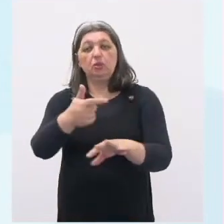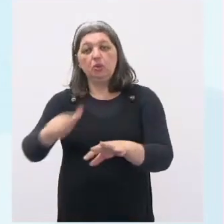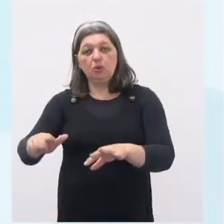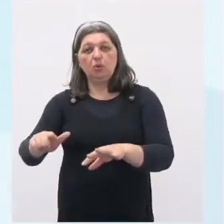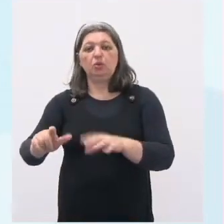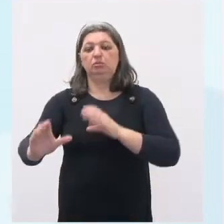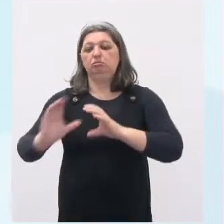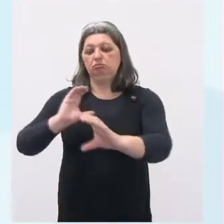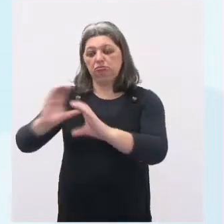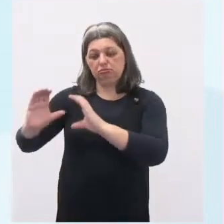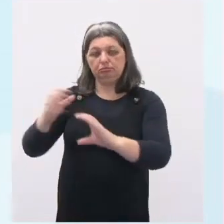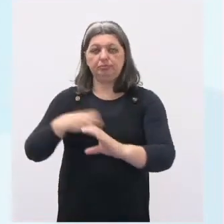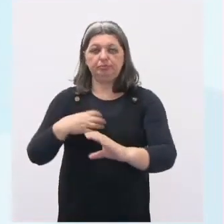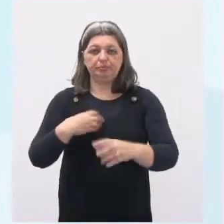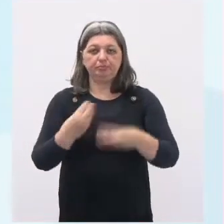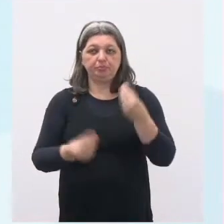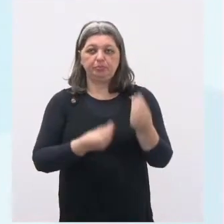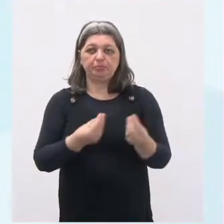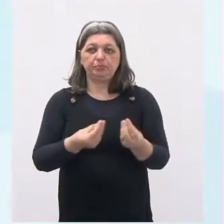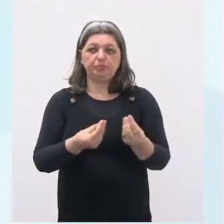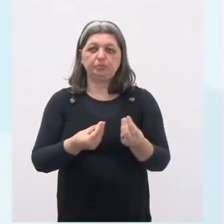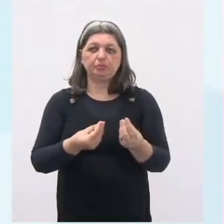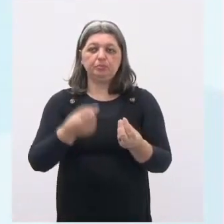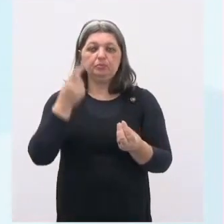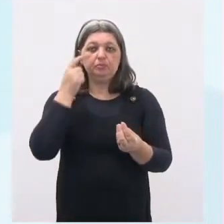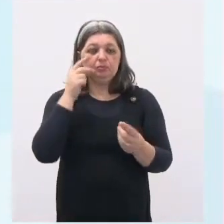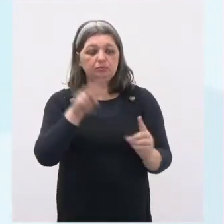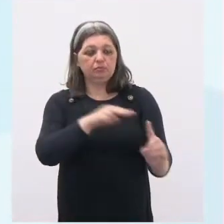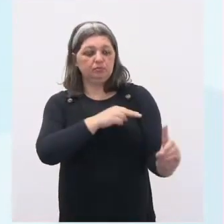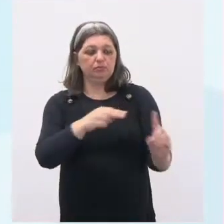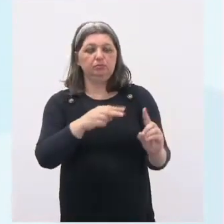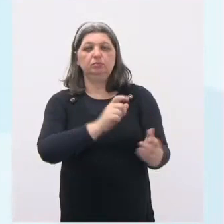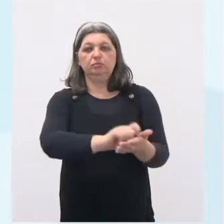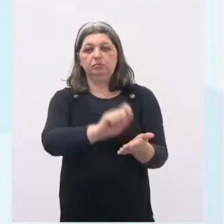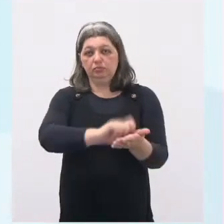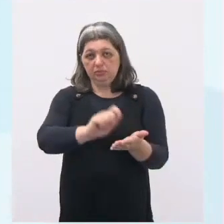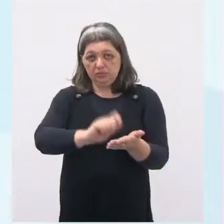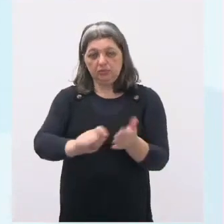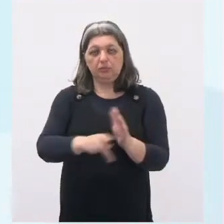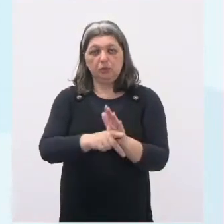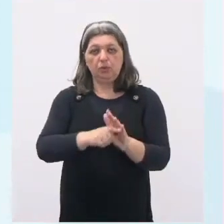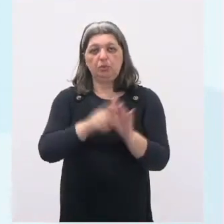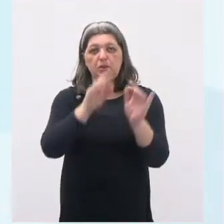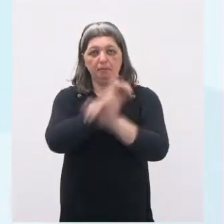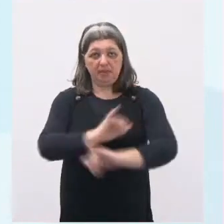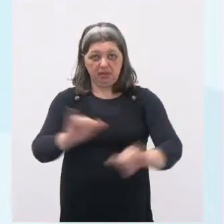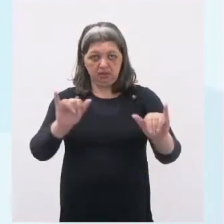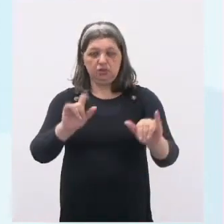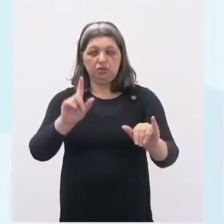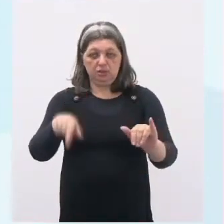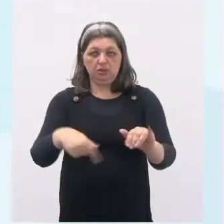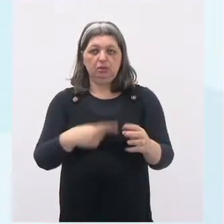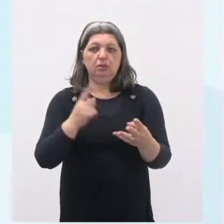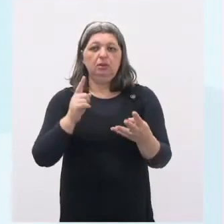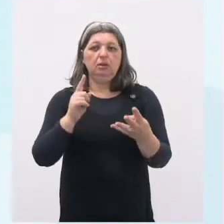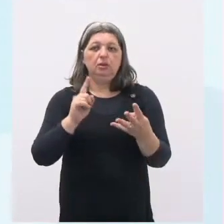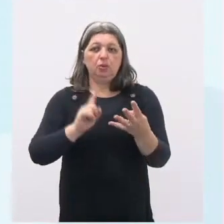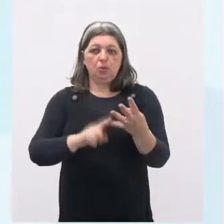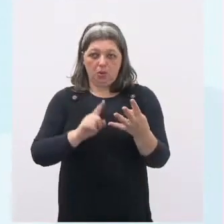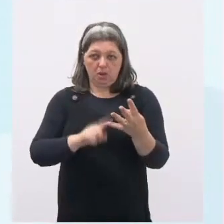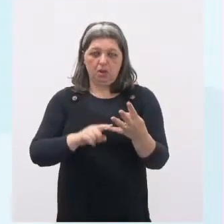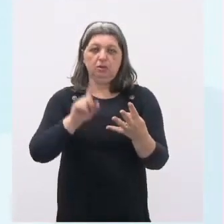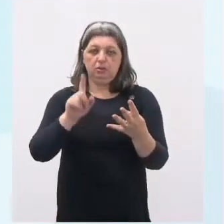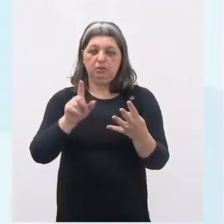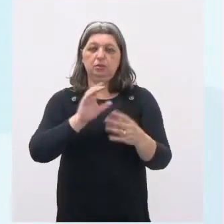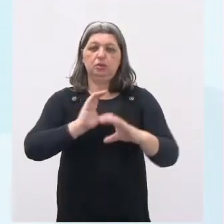de comunicação, dentro da perspectiva da escrita, da mídia. Isso já é com a quarto item ali que